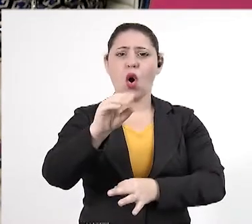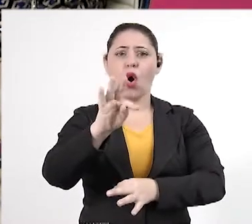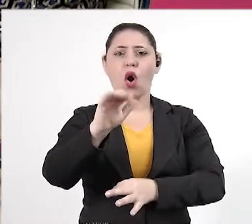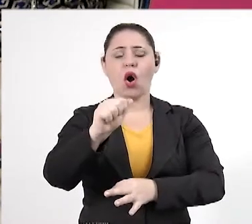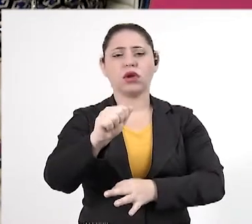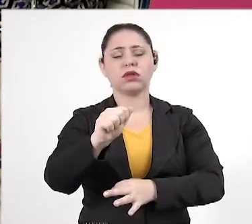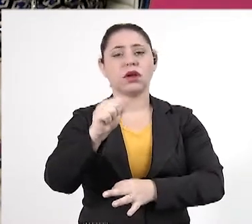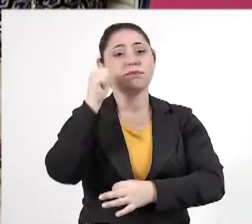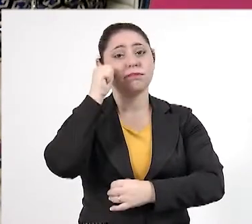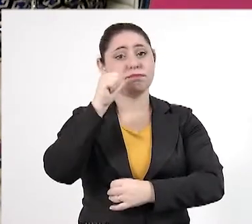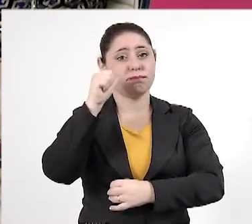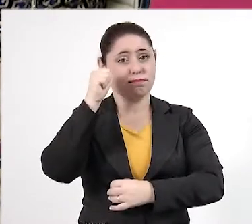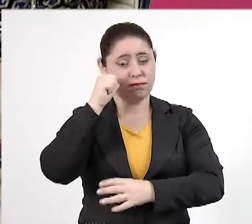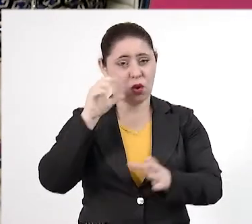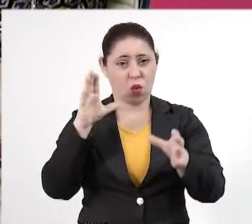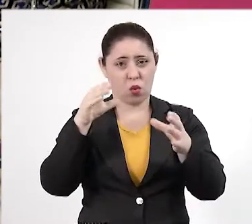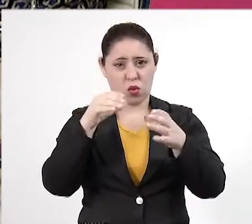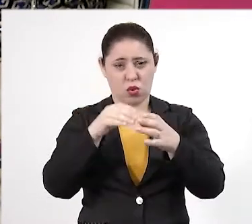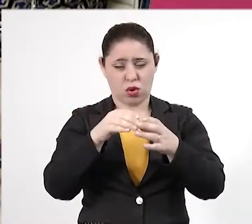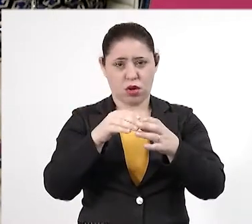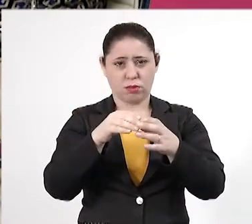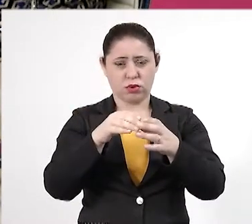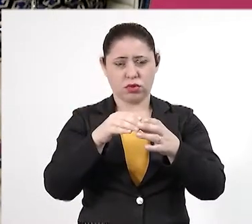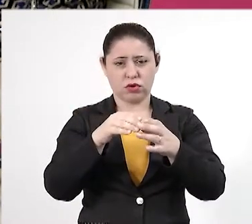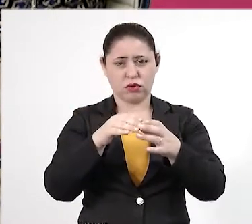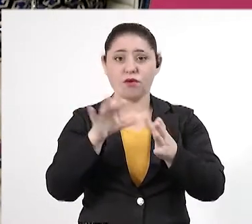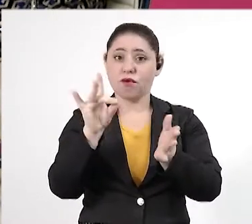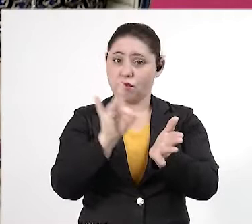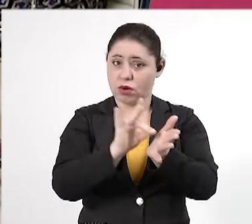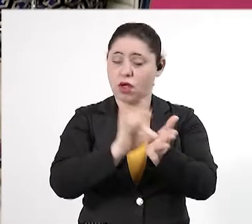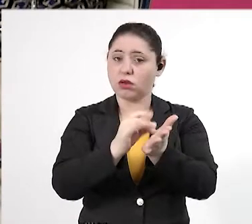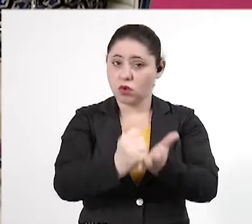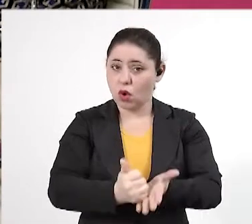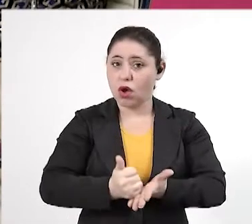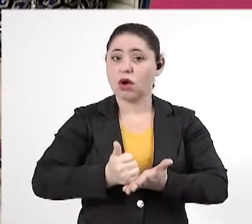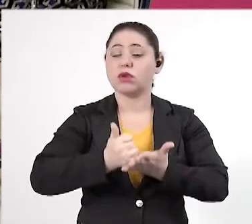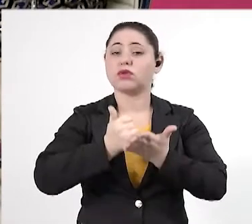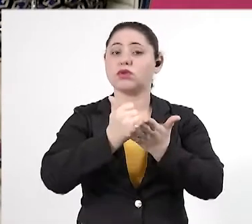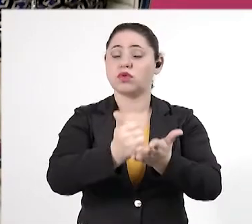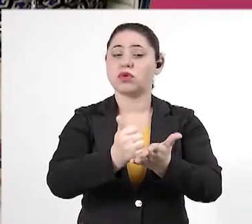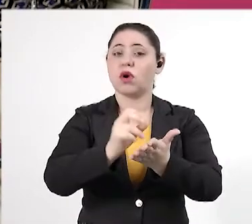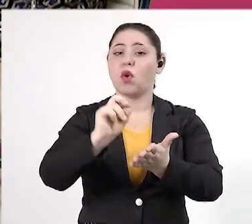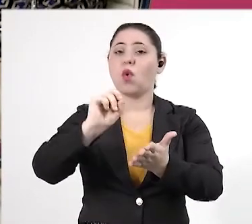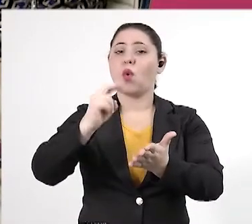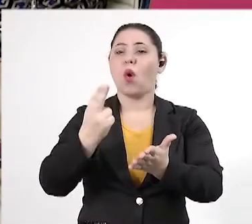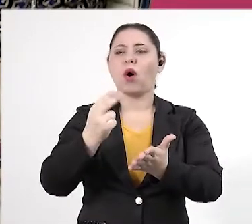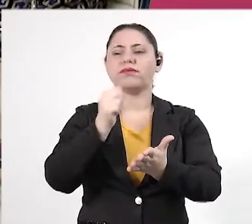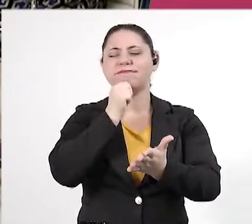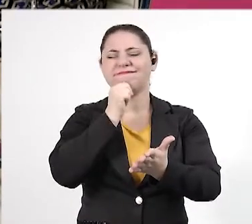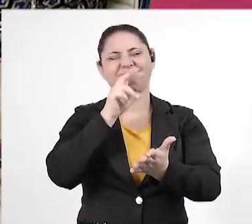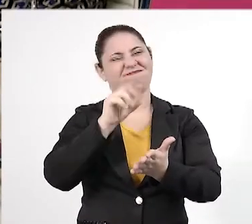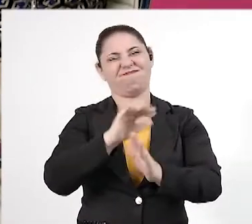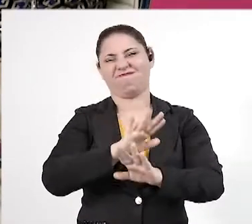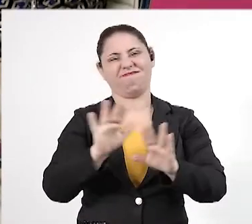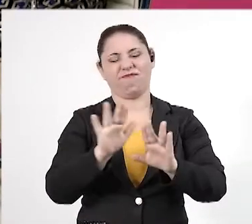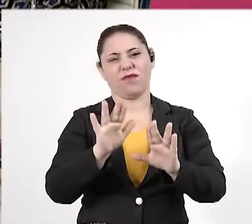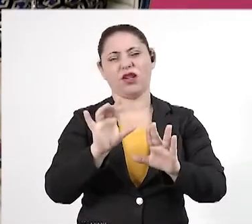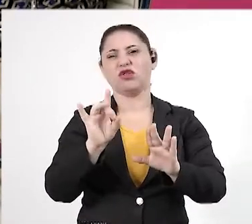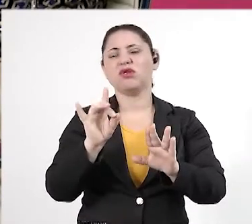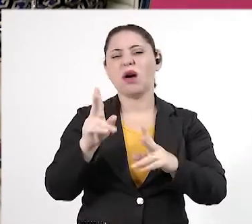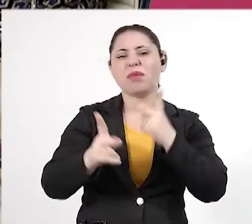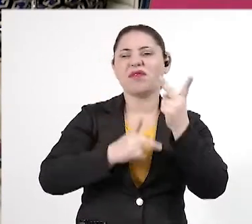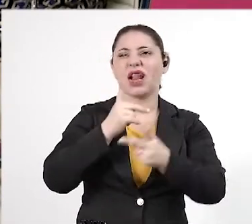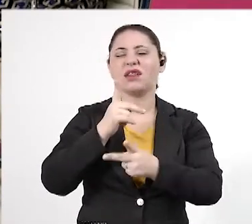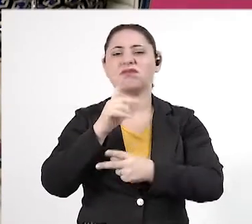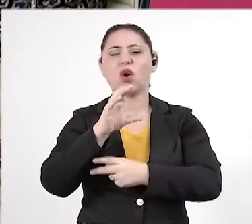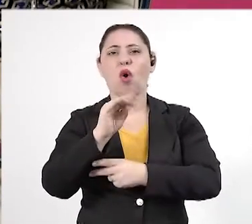essa questão das cotas femininas, ela de fato, ela ajuda ou ainda não? É apenas algo